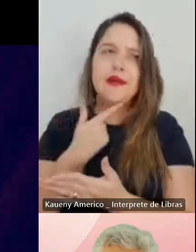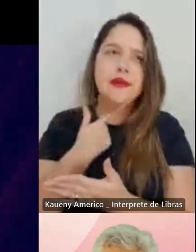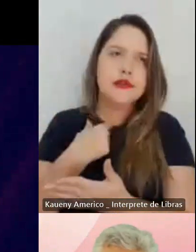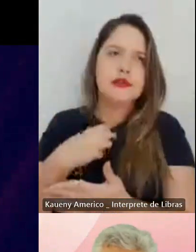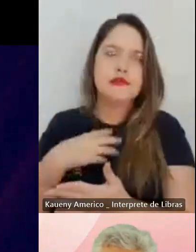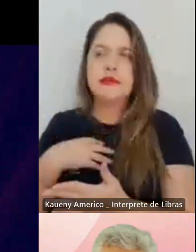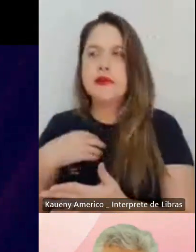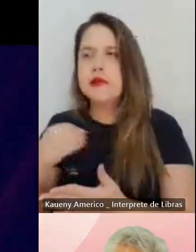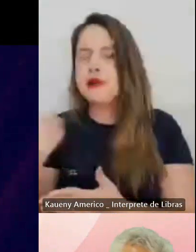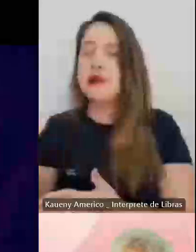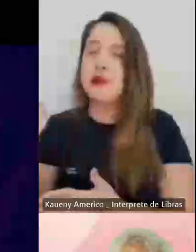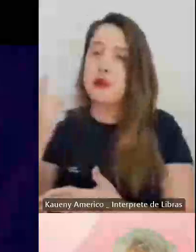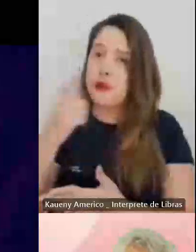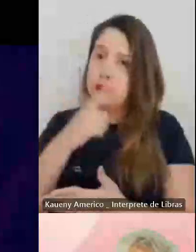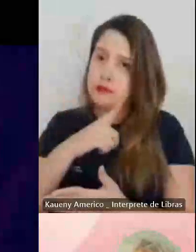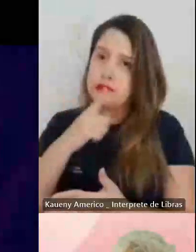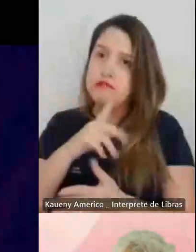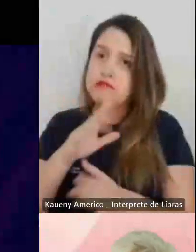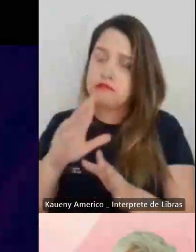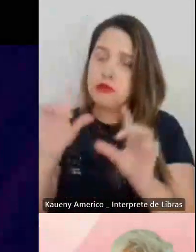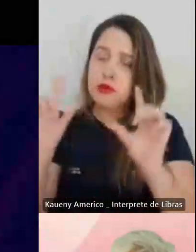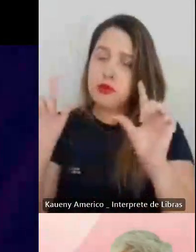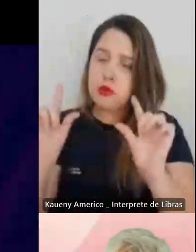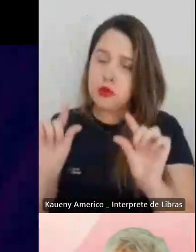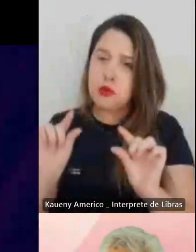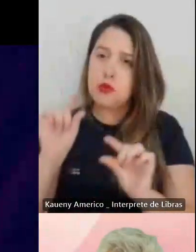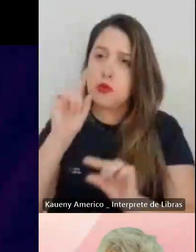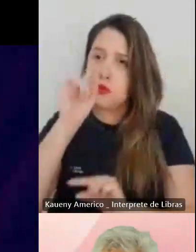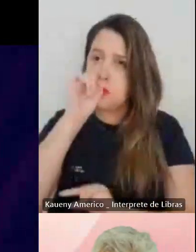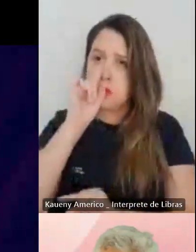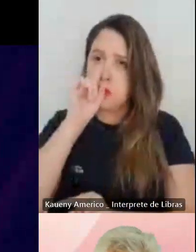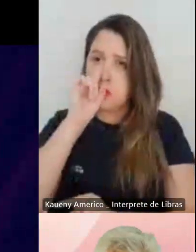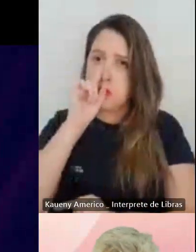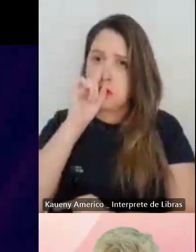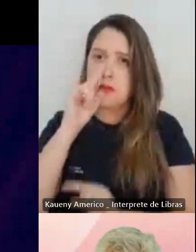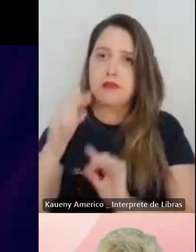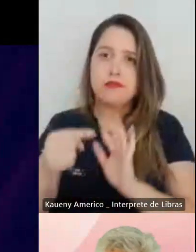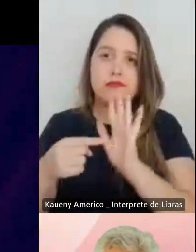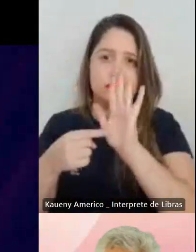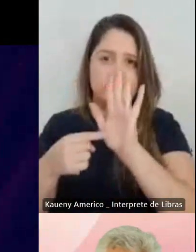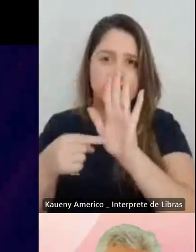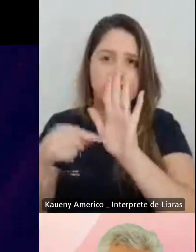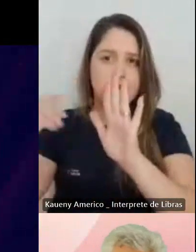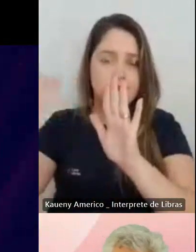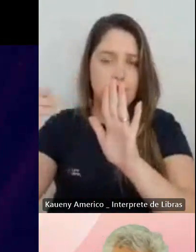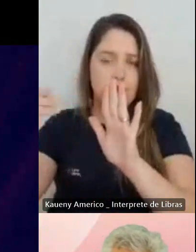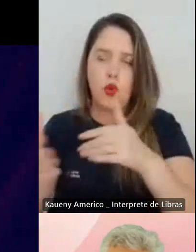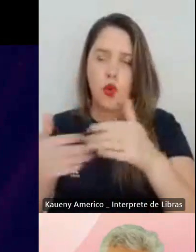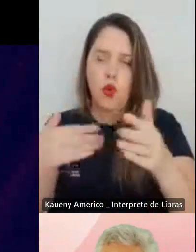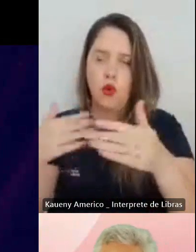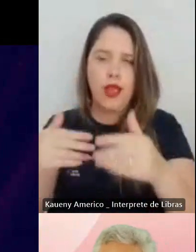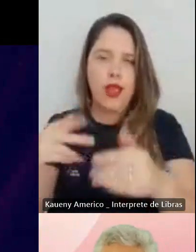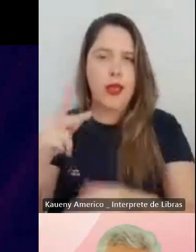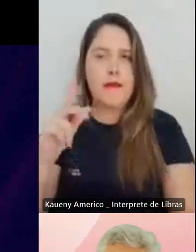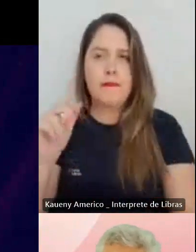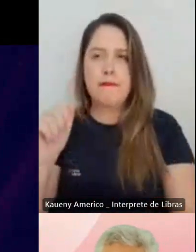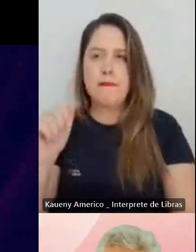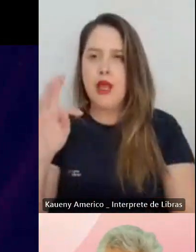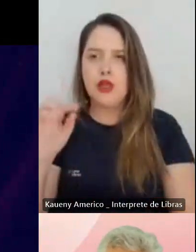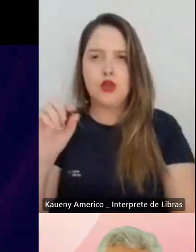consegue diminuir o risco dessa pessoa apresentar lá na frente qualquer patologia. A oforectomia, que é a retirada